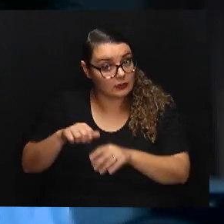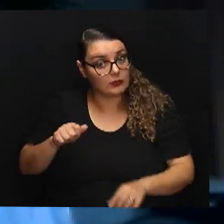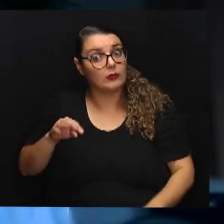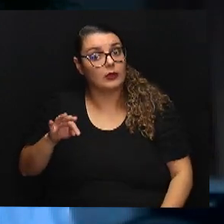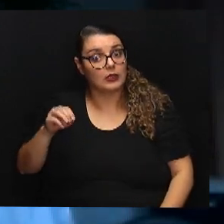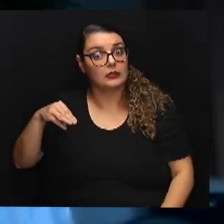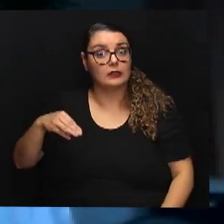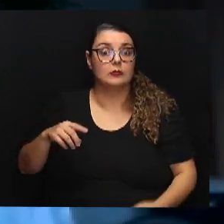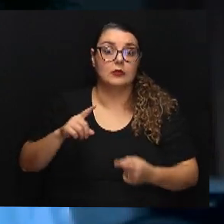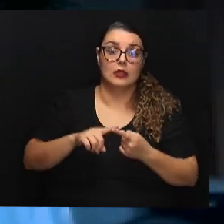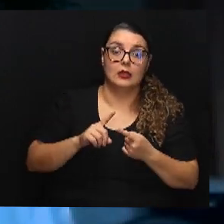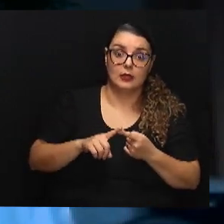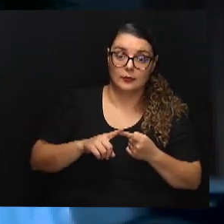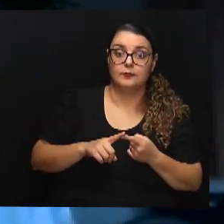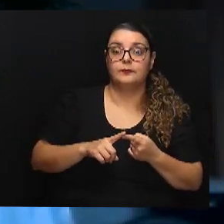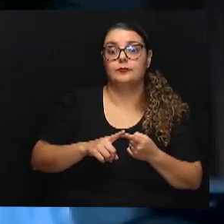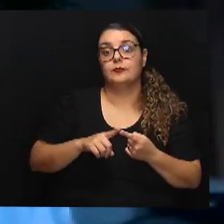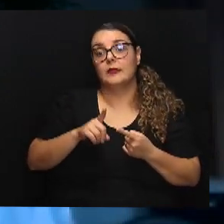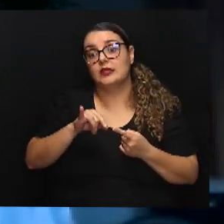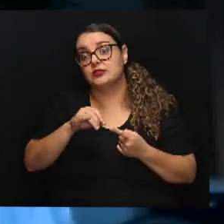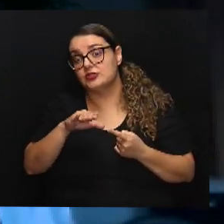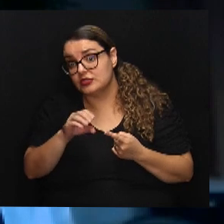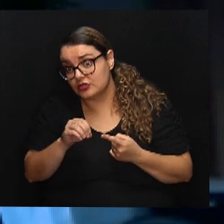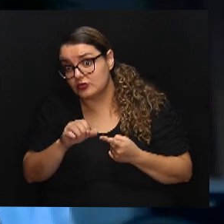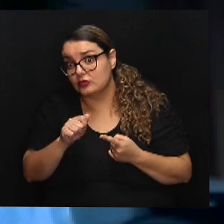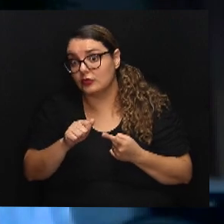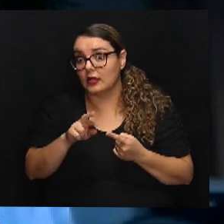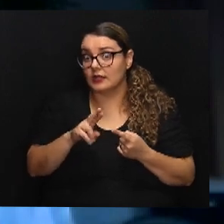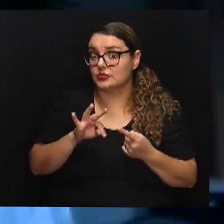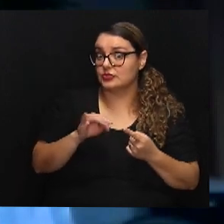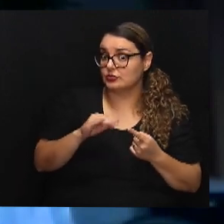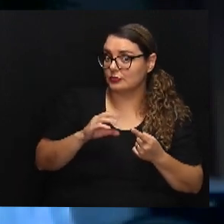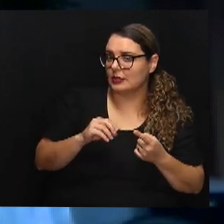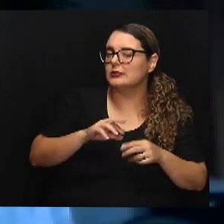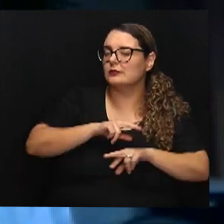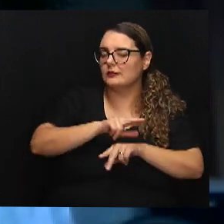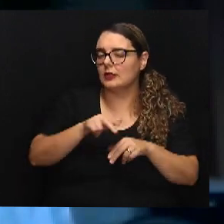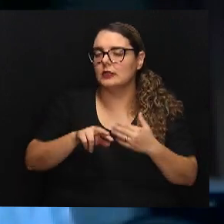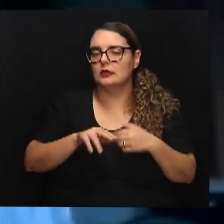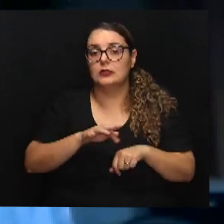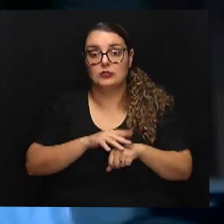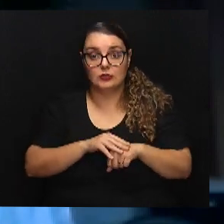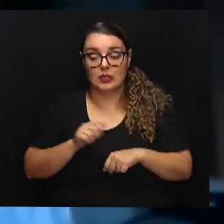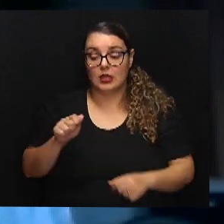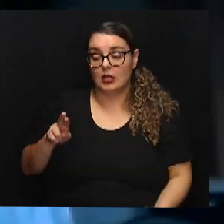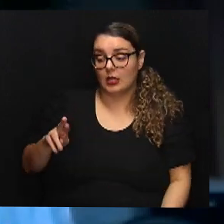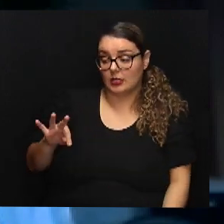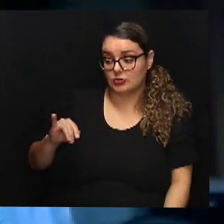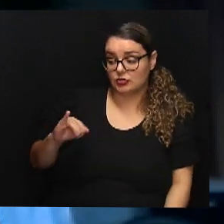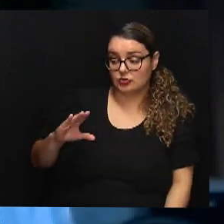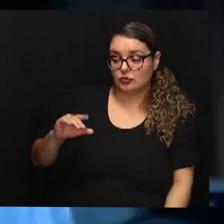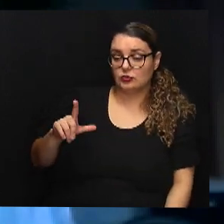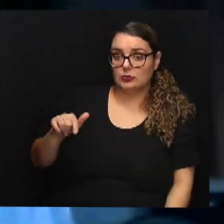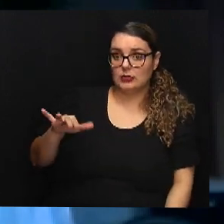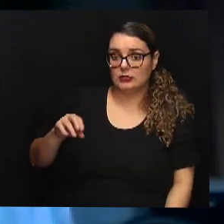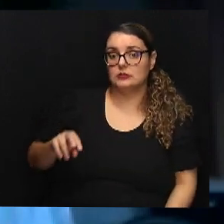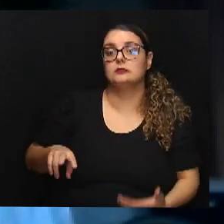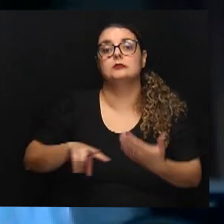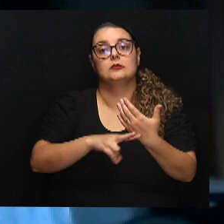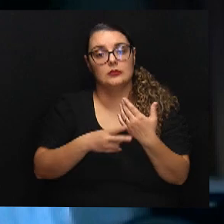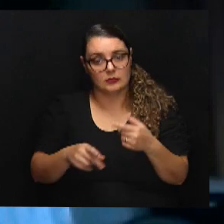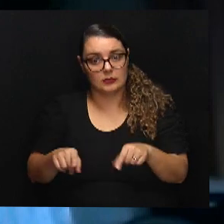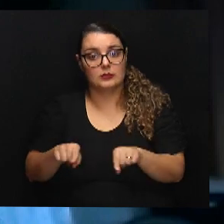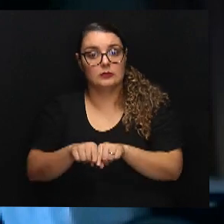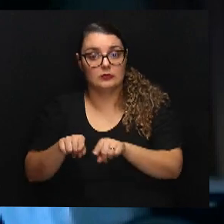da ATM, a gente também tem ligamento, também tem um menisco, né, que chama disco articular. Então, assim, essas doenças que afetam